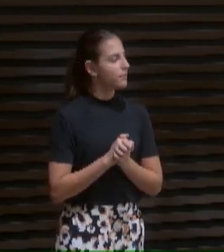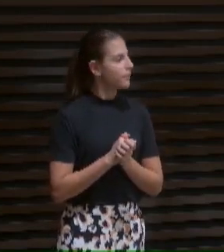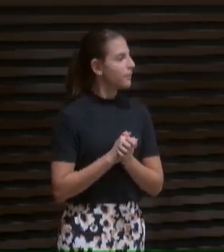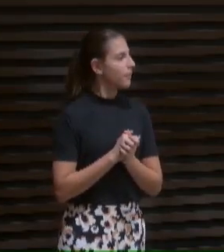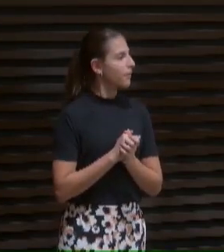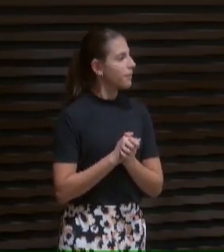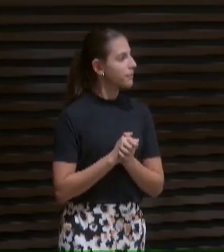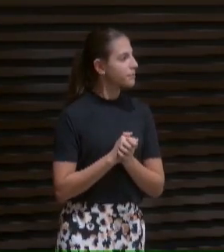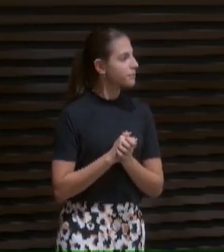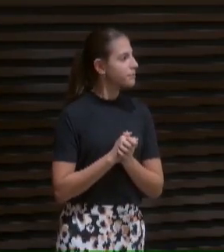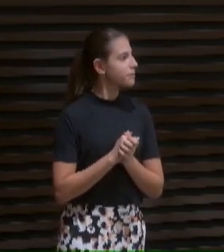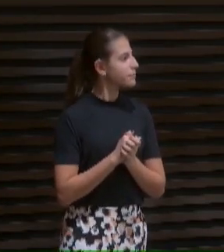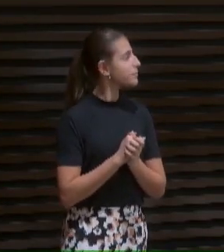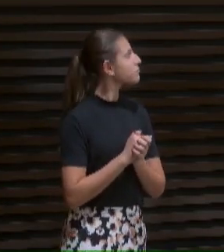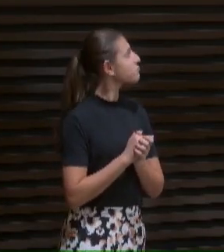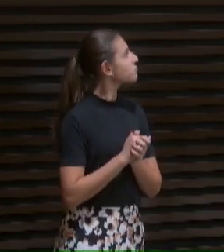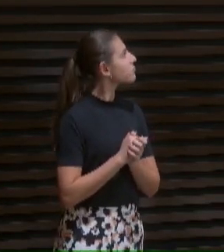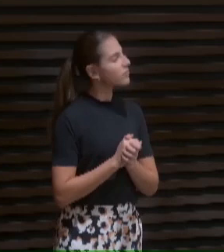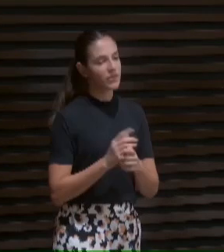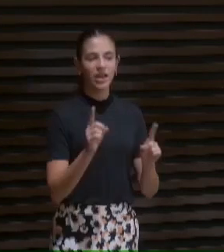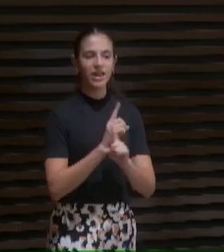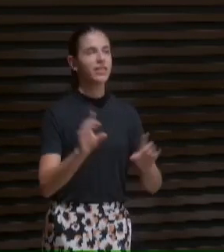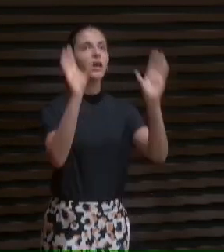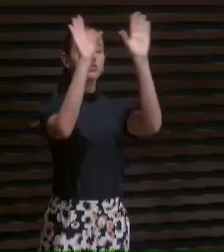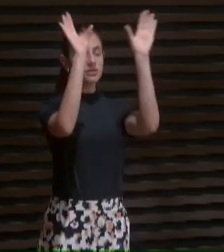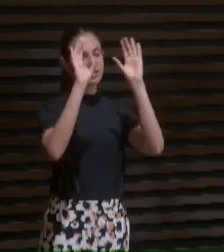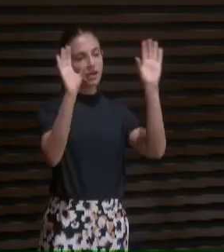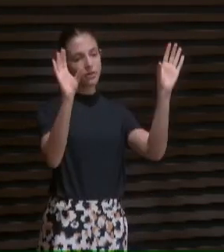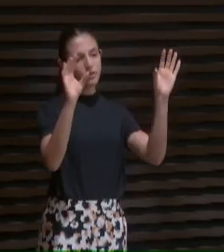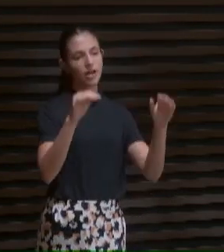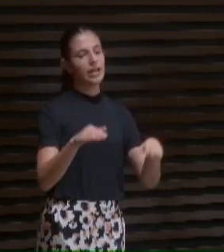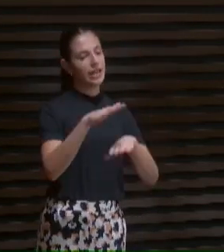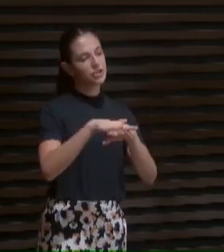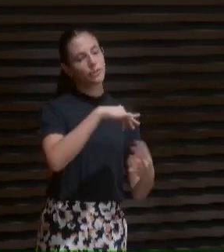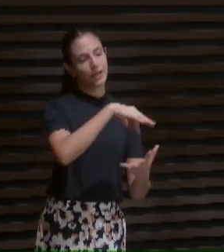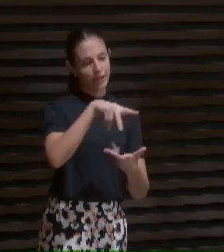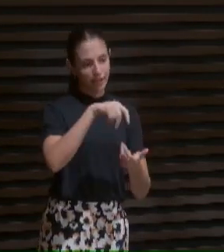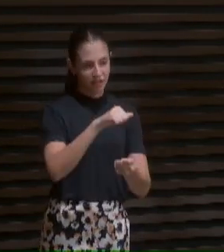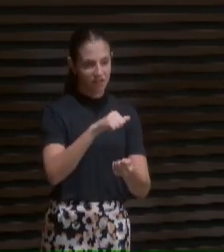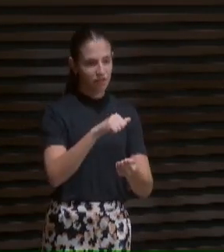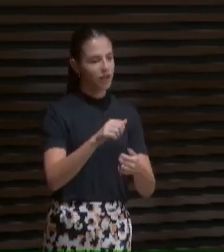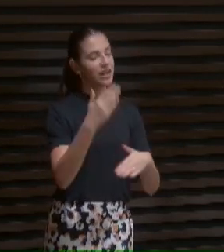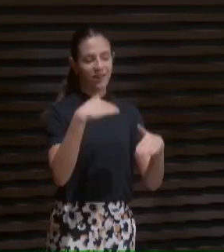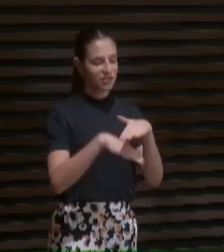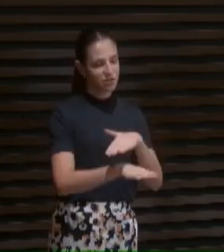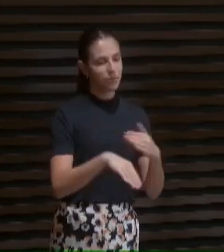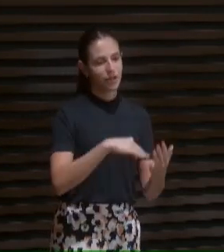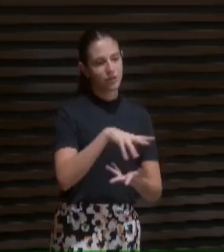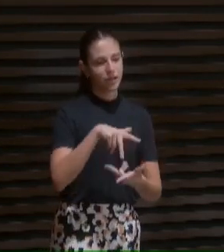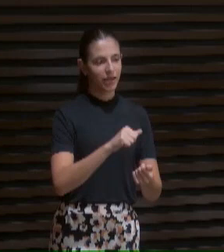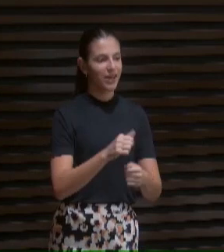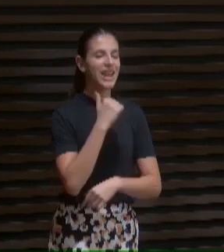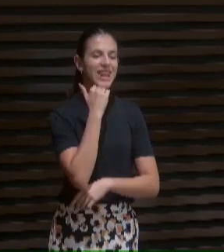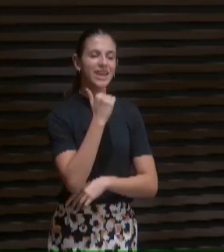Aí, ora, nem no céu, nem sobre a terra, nem debaixo da terra, ninguém